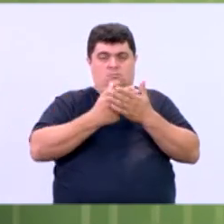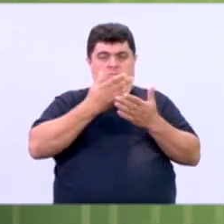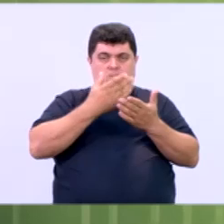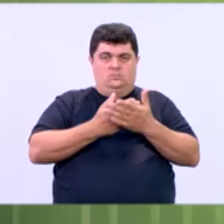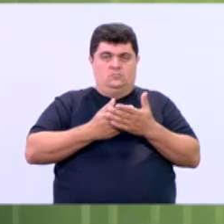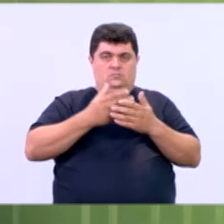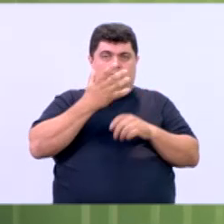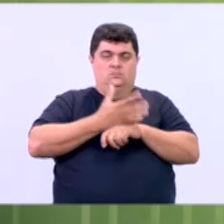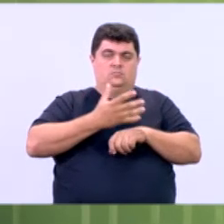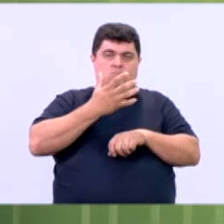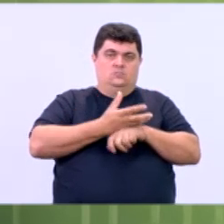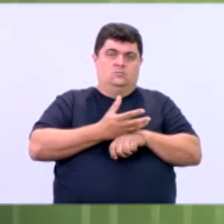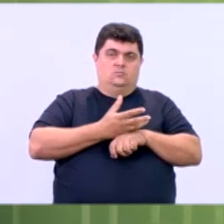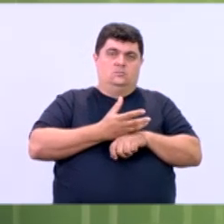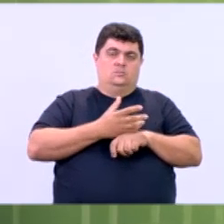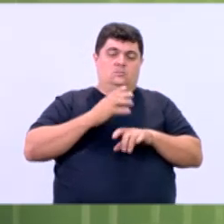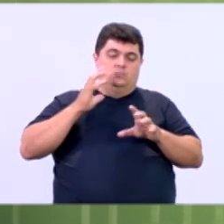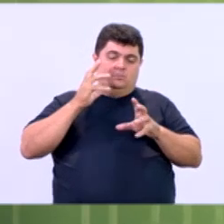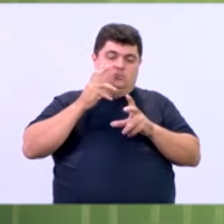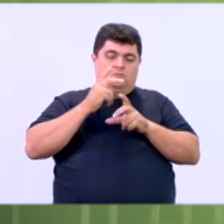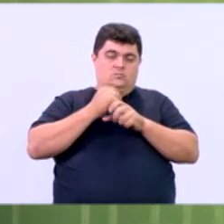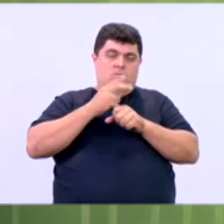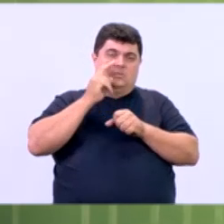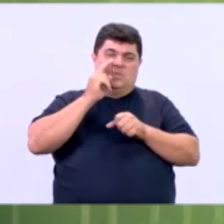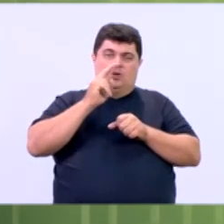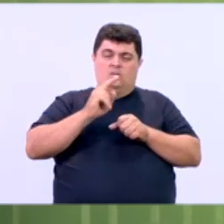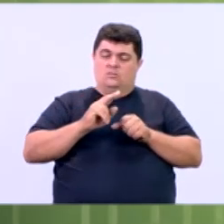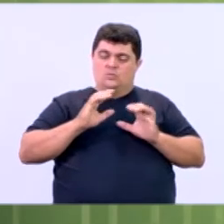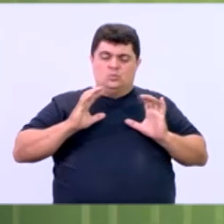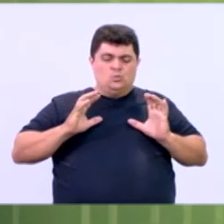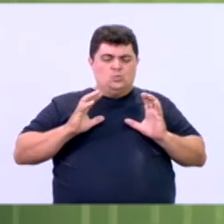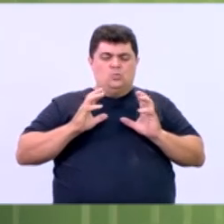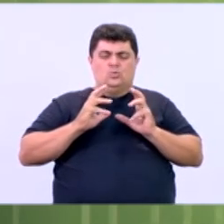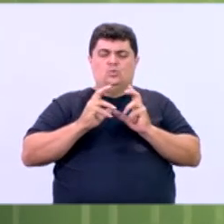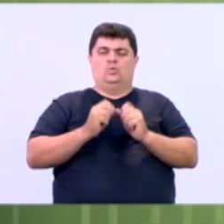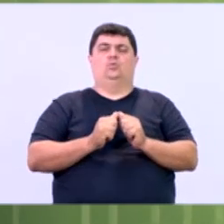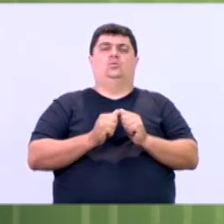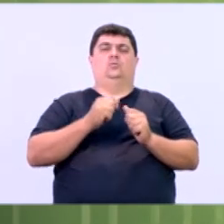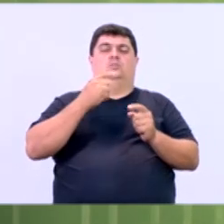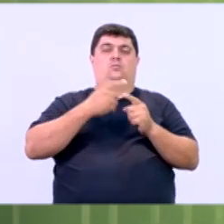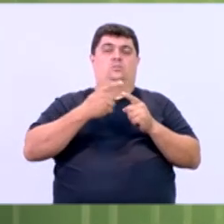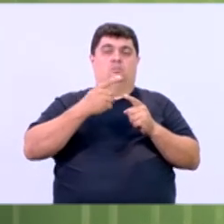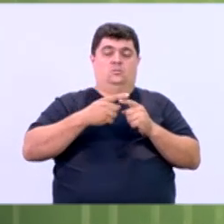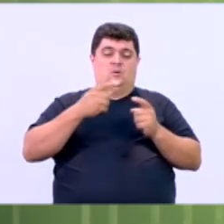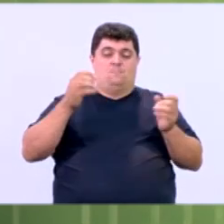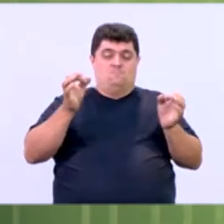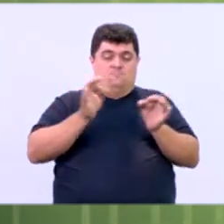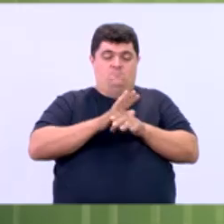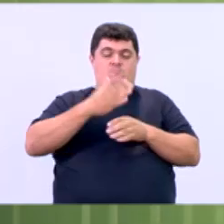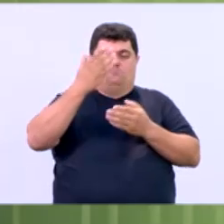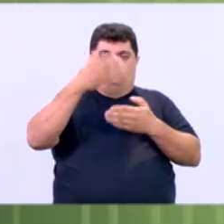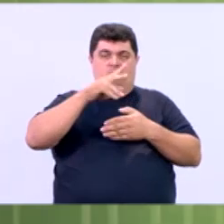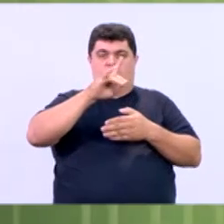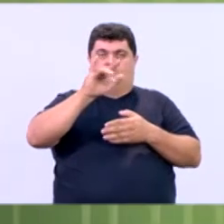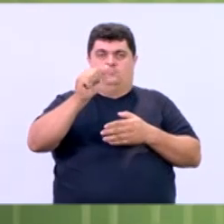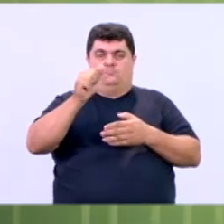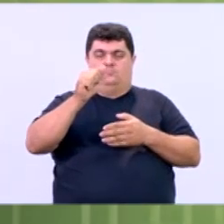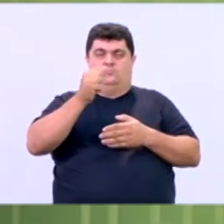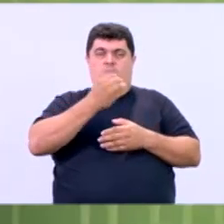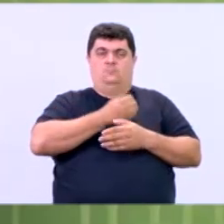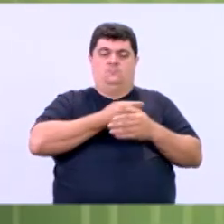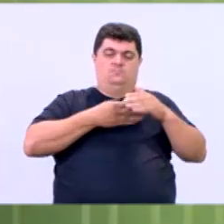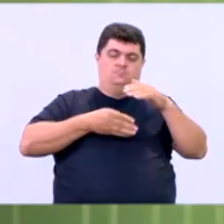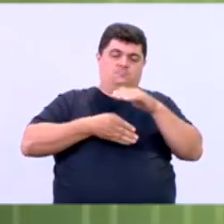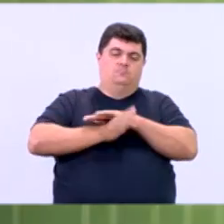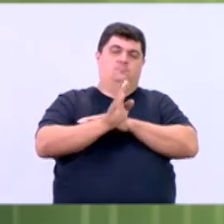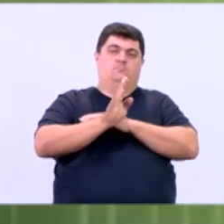da disciplina, rever os links, rever as atividades para se preparar para a prova, tá?